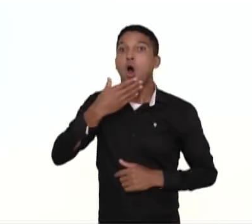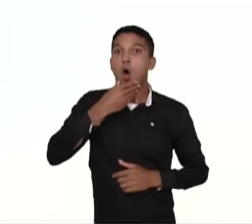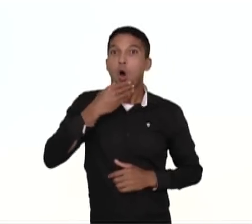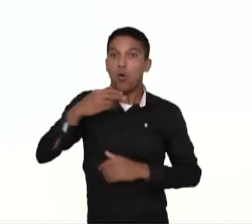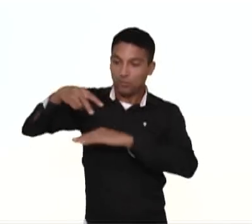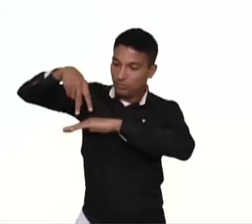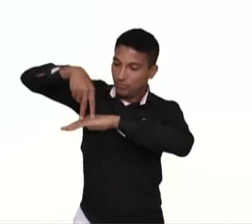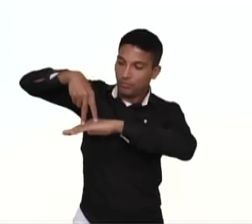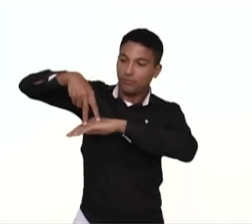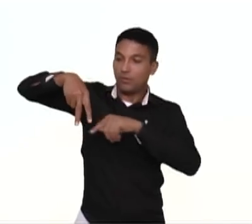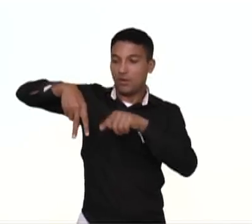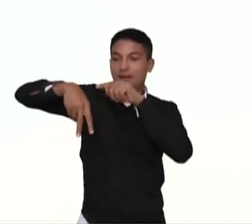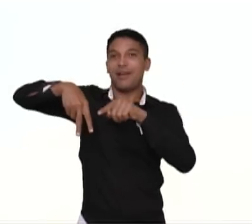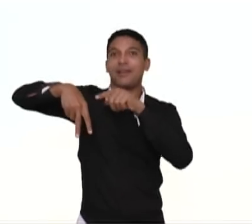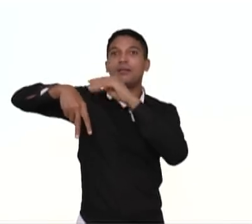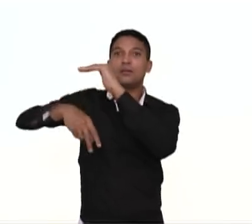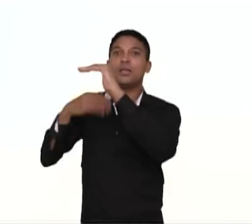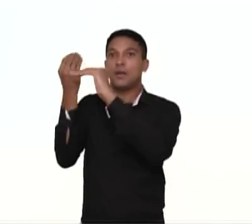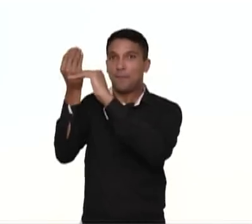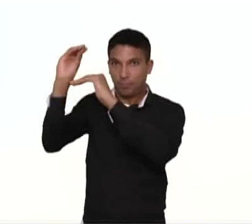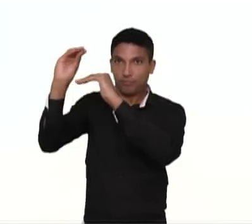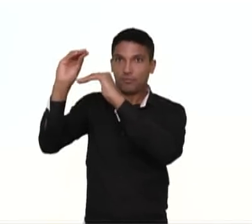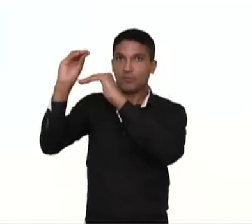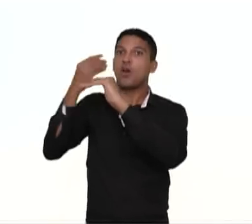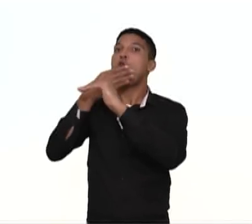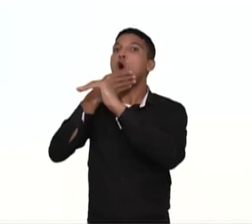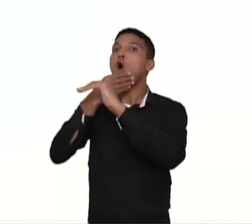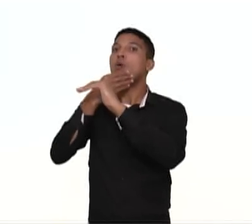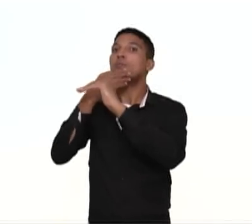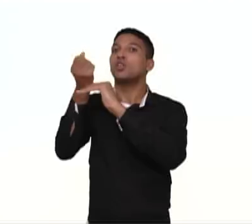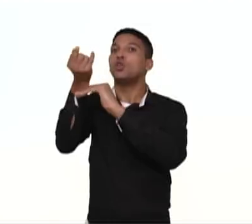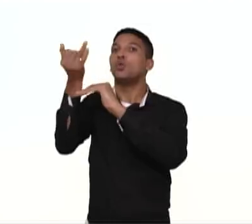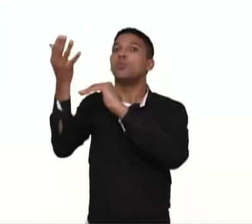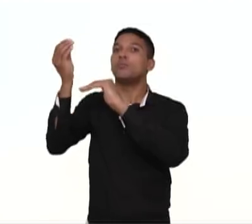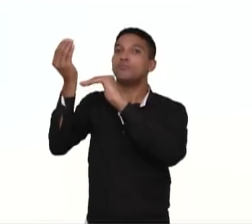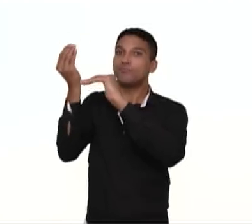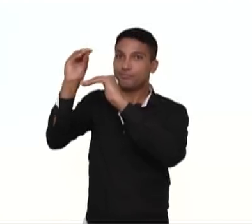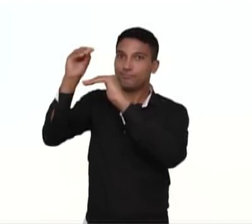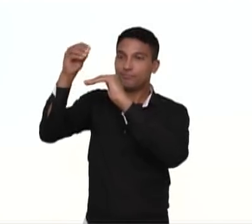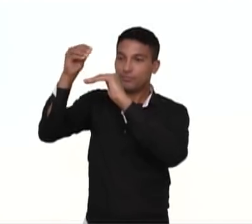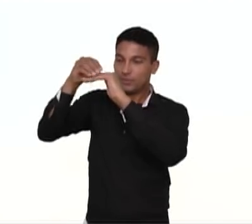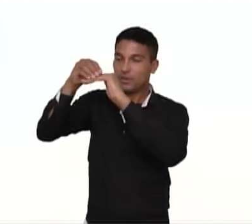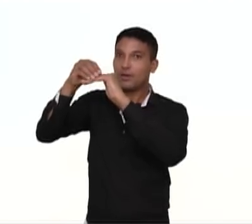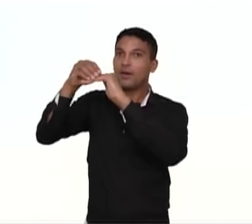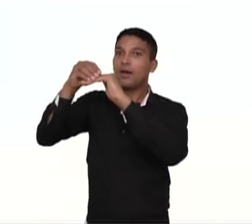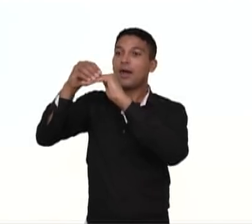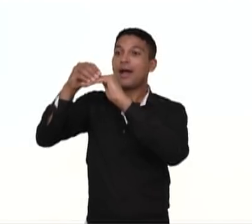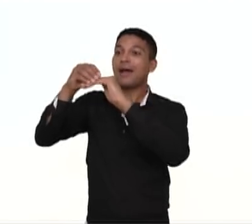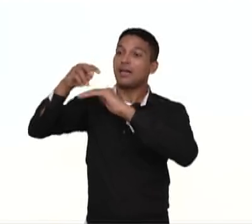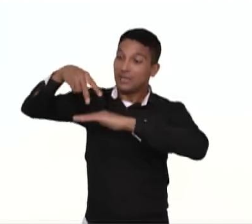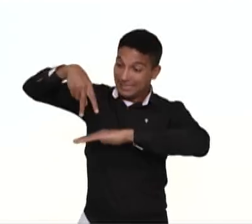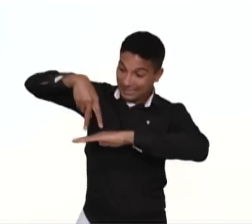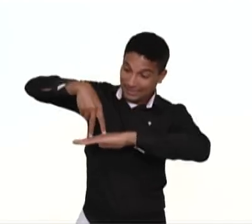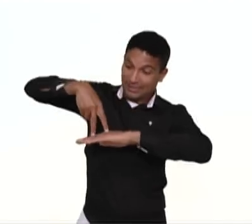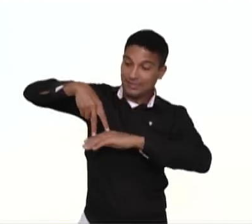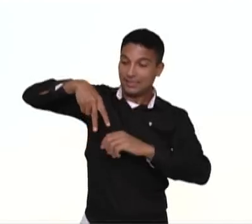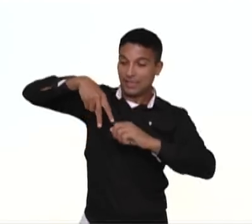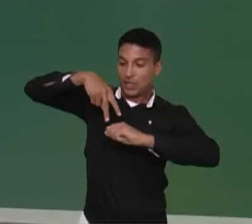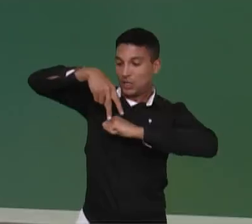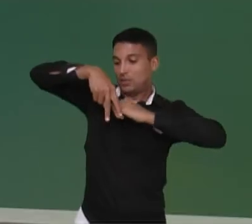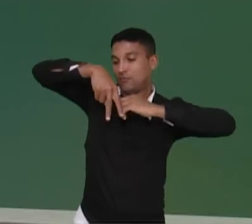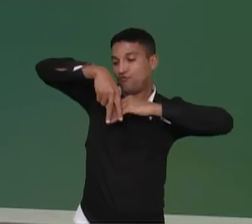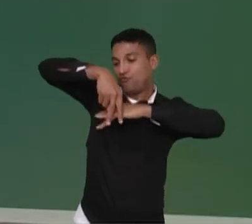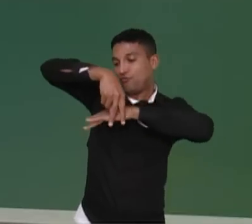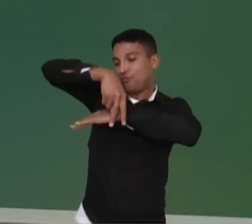na mesma unidade, então não há necessidade de conversão. Agora, vamos trabalhar com a nossa propriedade, né,